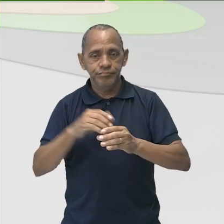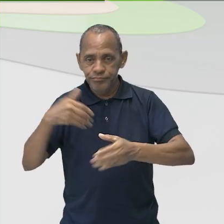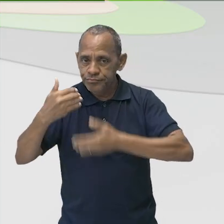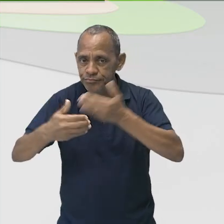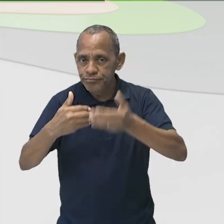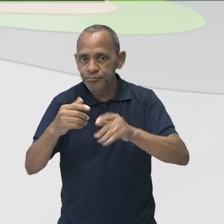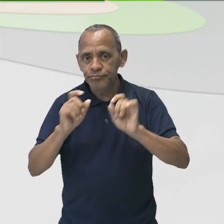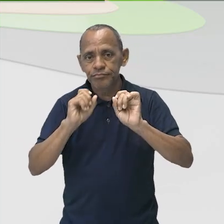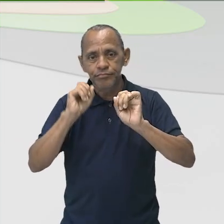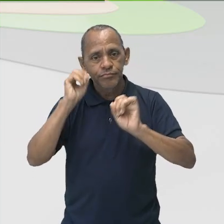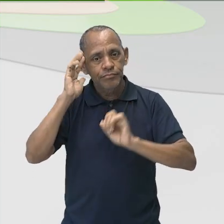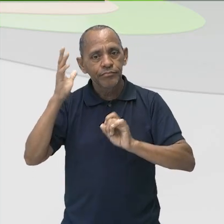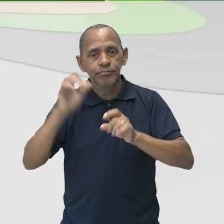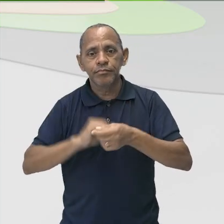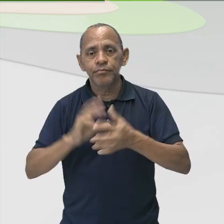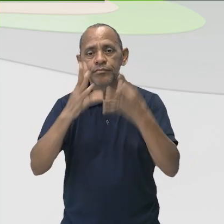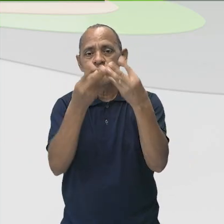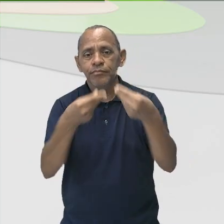sinatonêmico